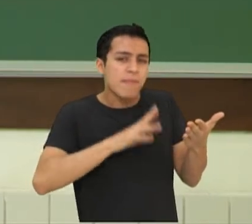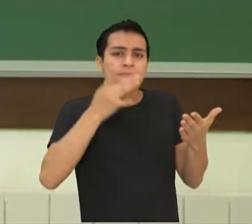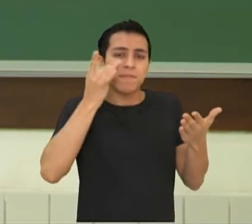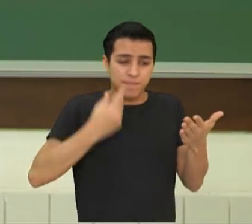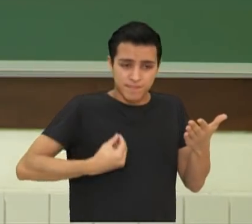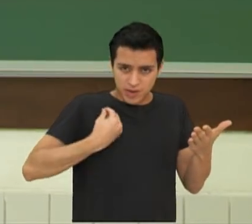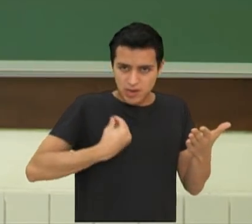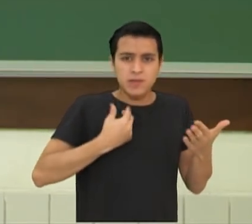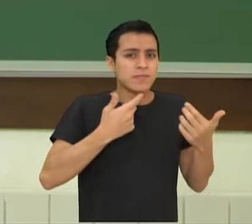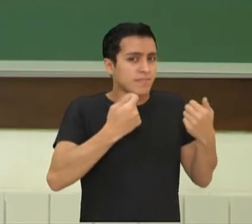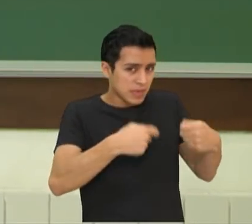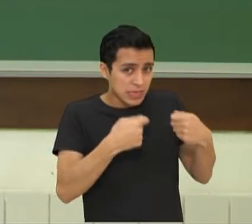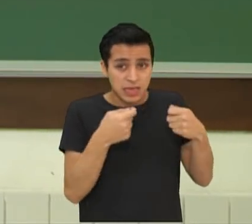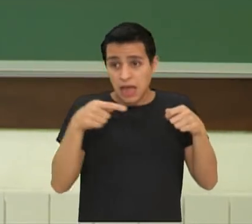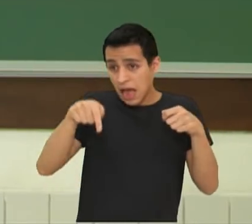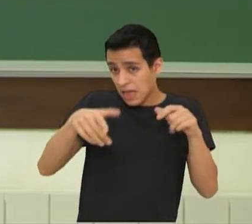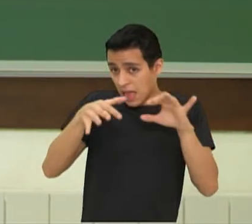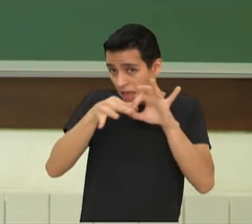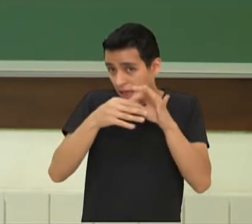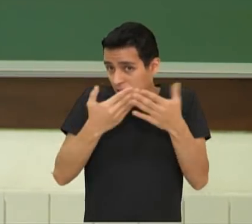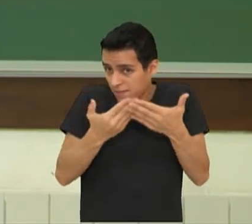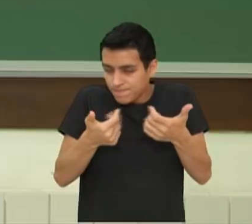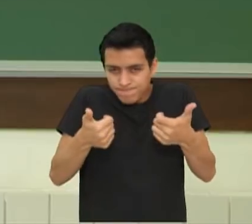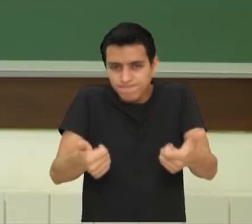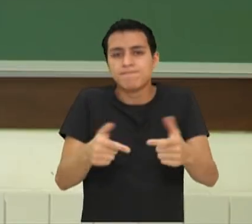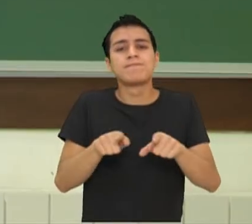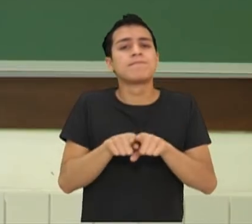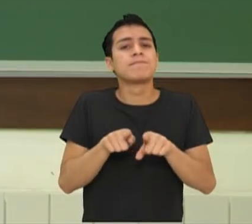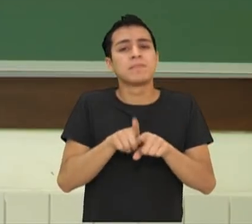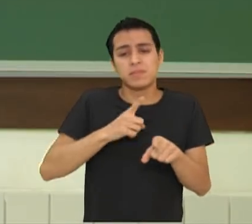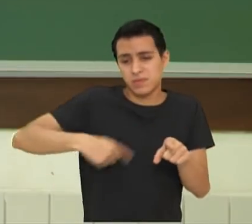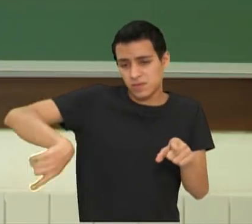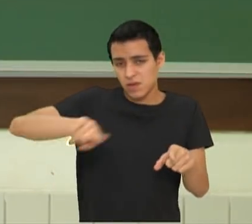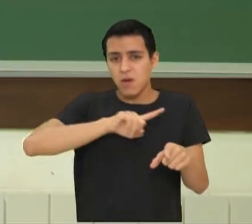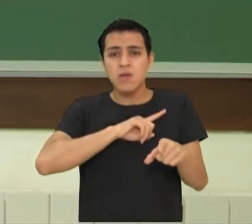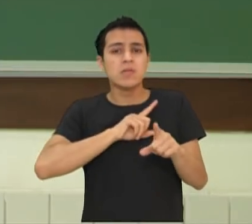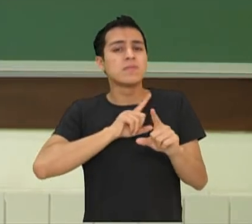a sua presença nessa aula, é muito importante. E nós